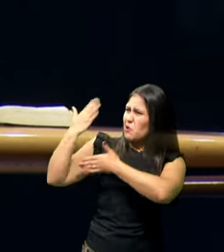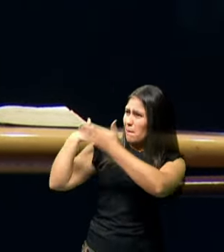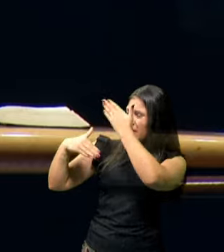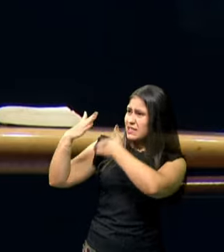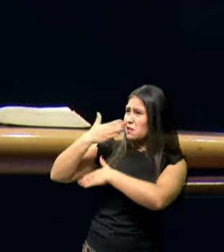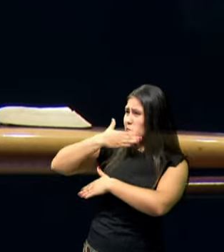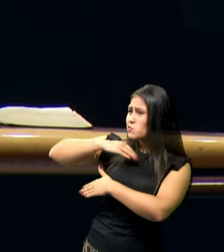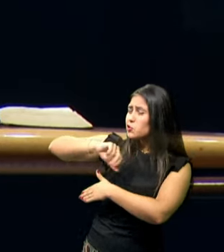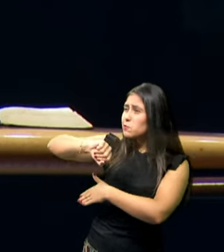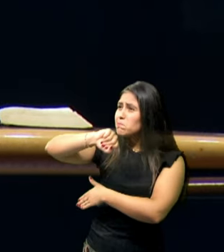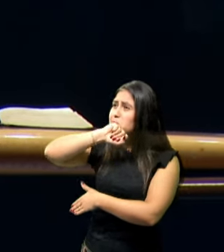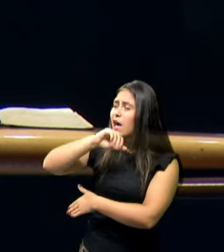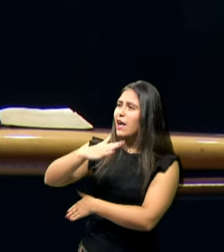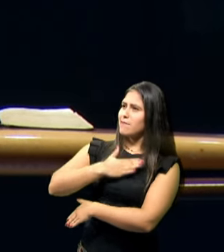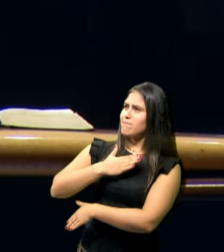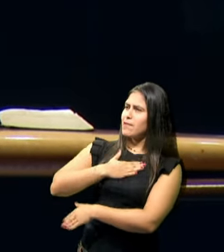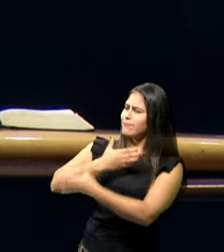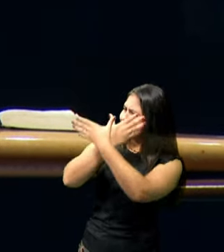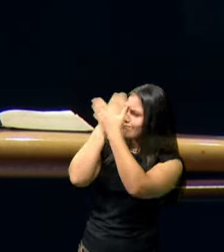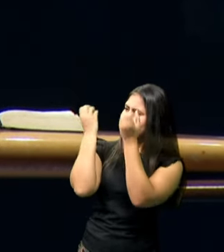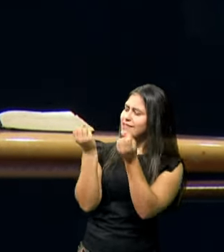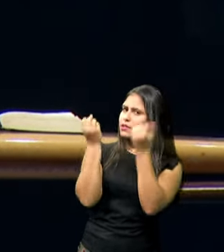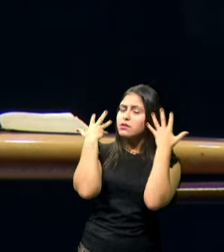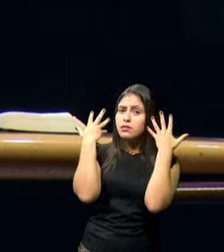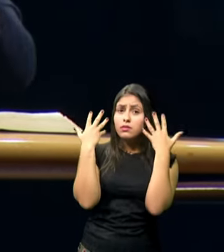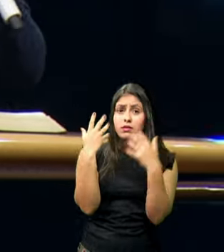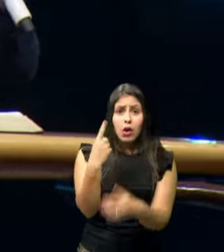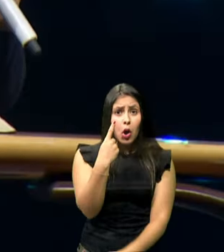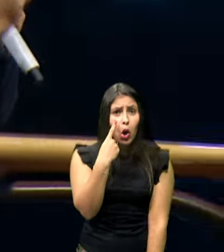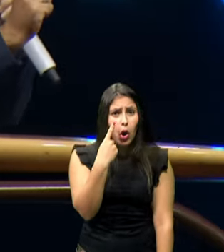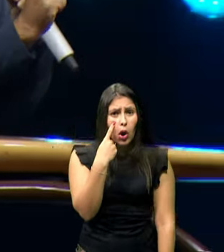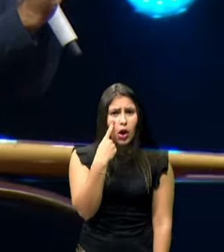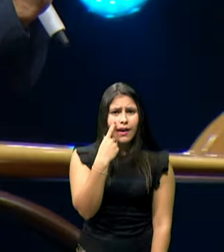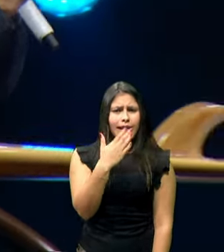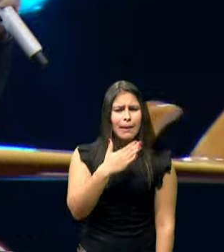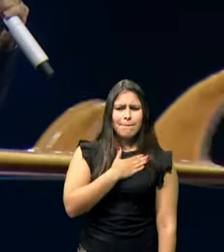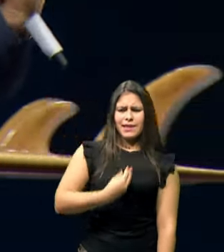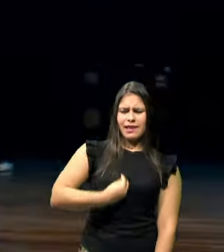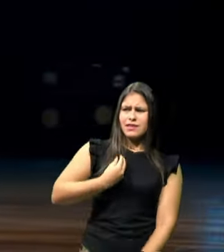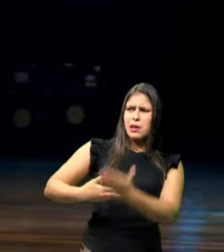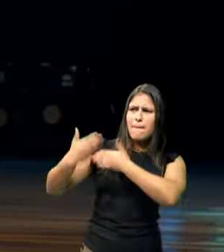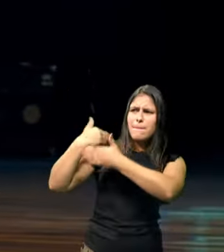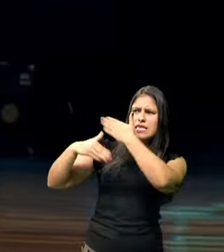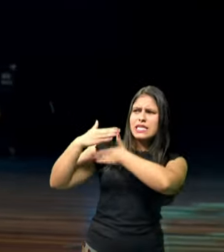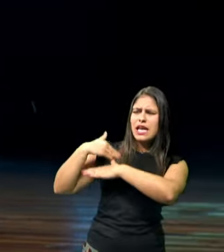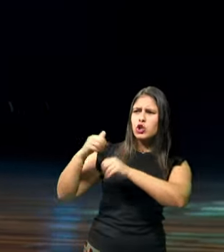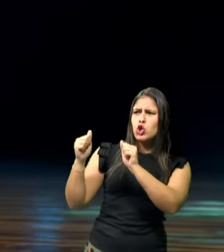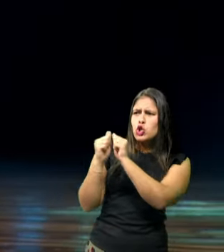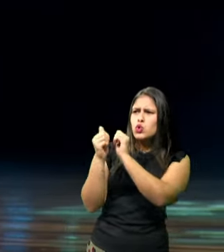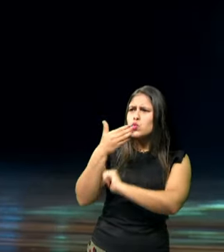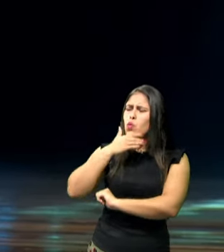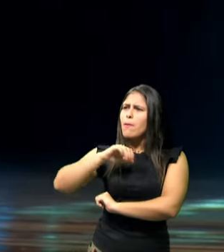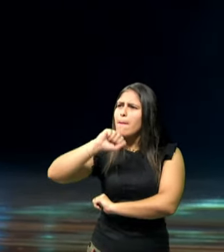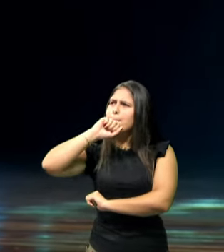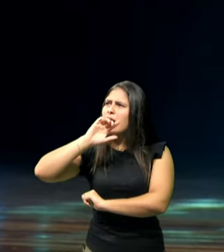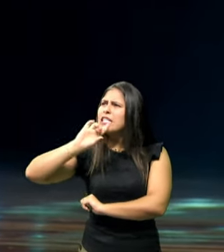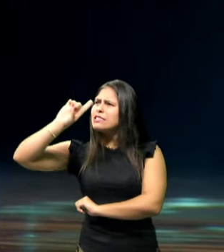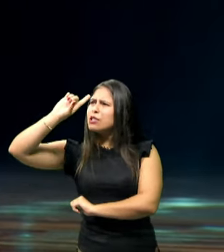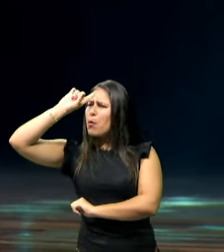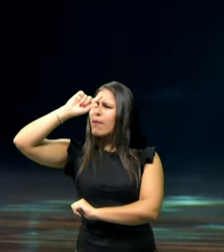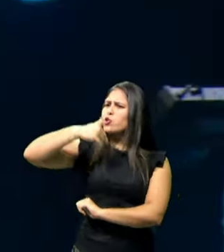pai. Olha o que, é que ele está falando. O Senhor me fez esquecer